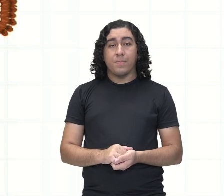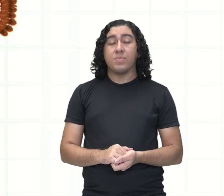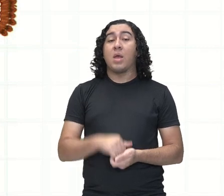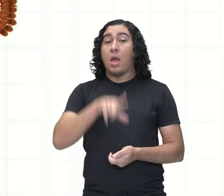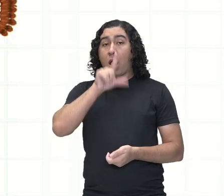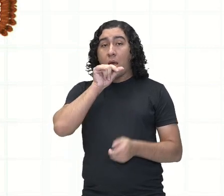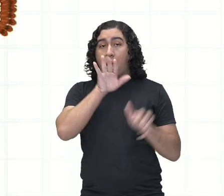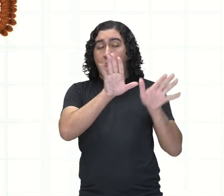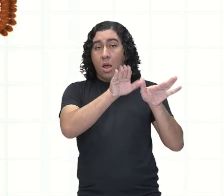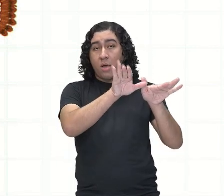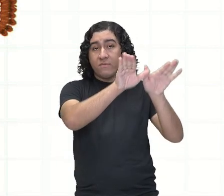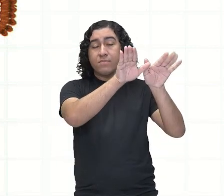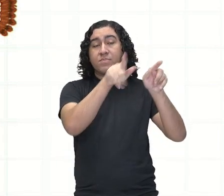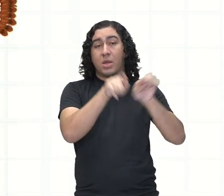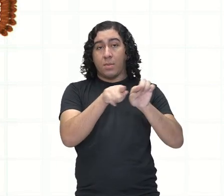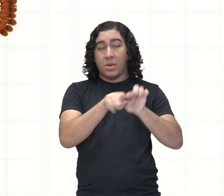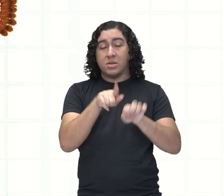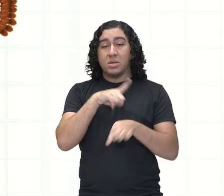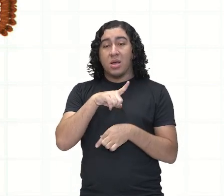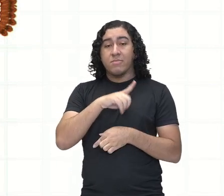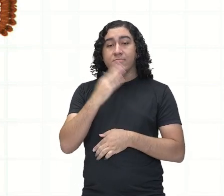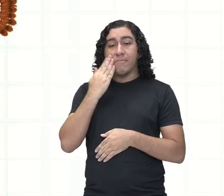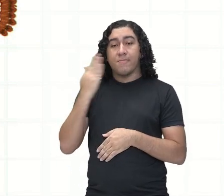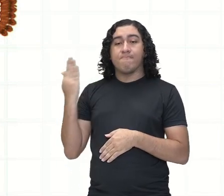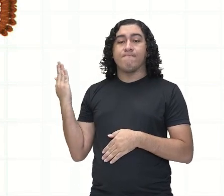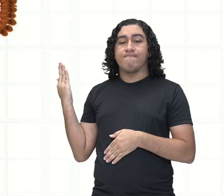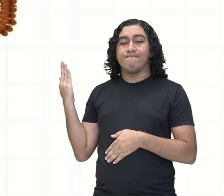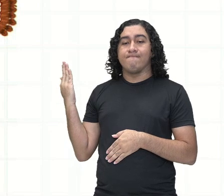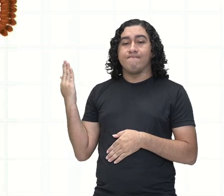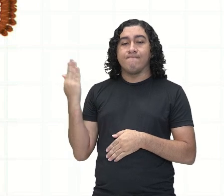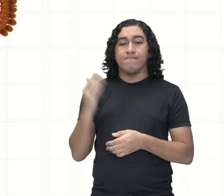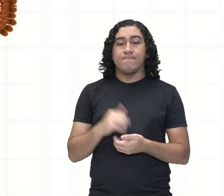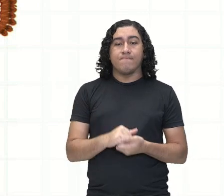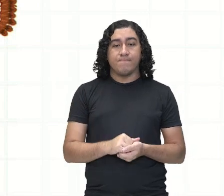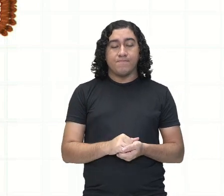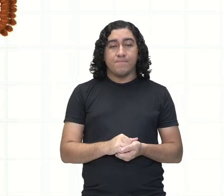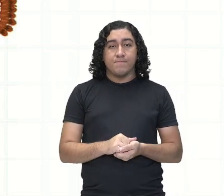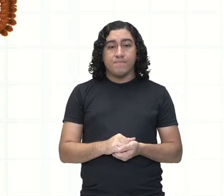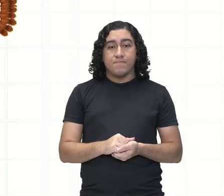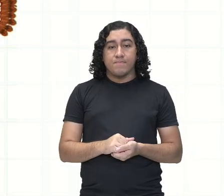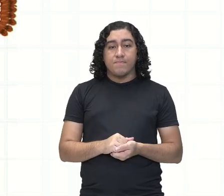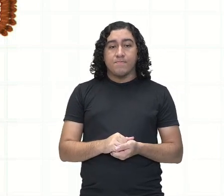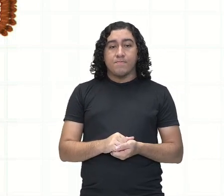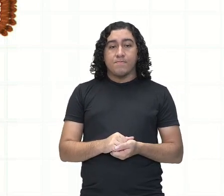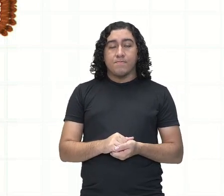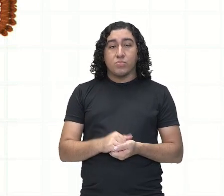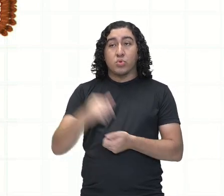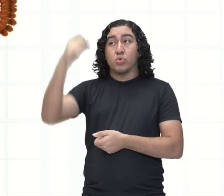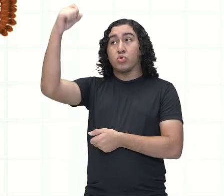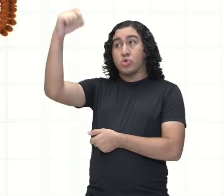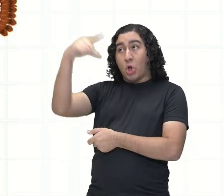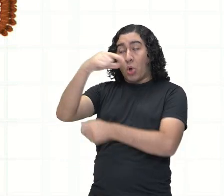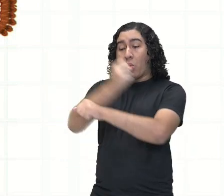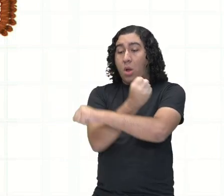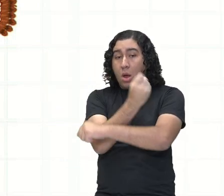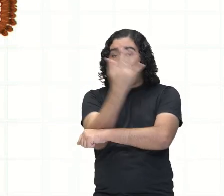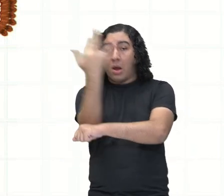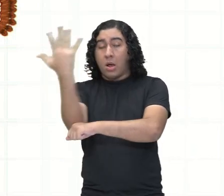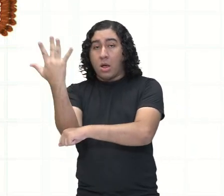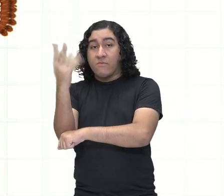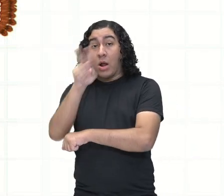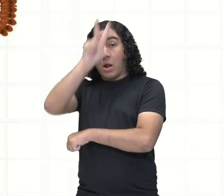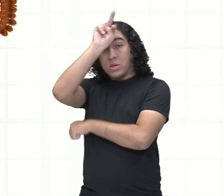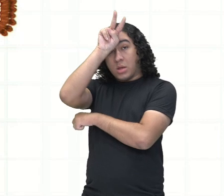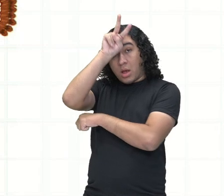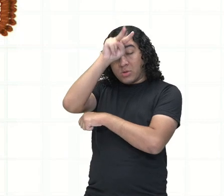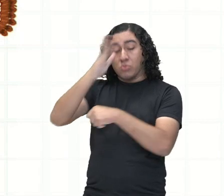aves. Aqui nós temos um gavião. Então, essa sequência ali, ela é